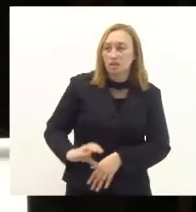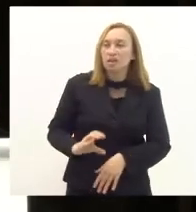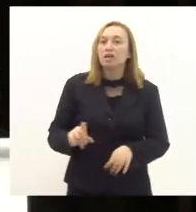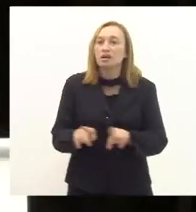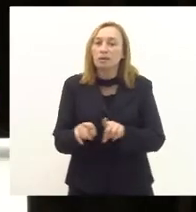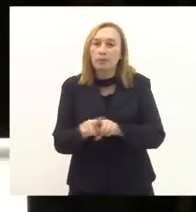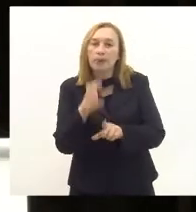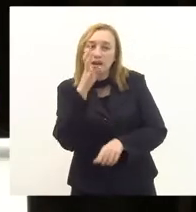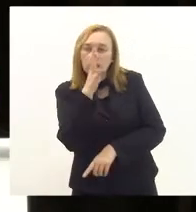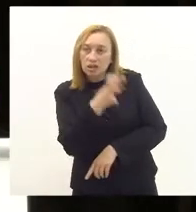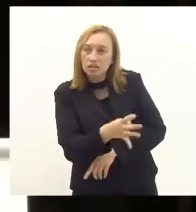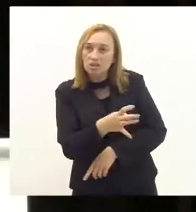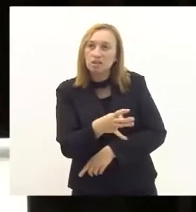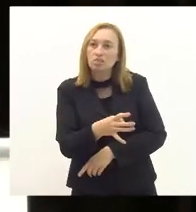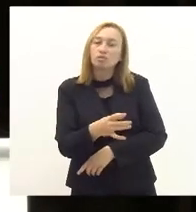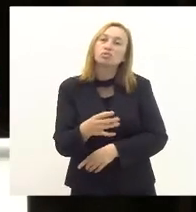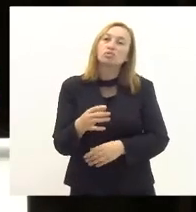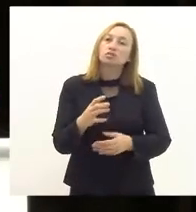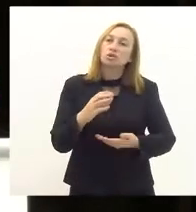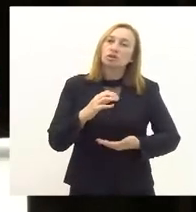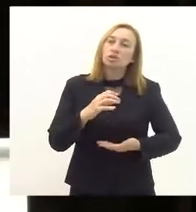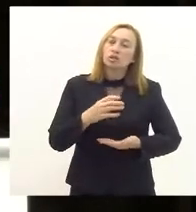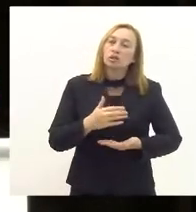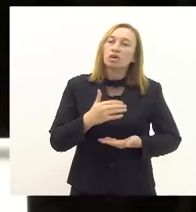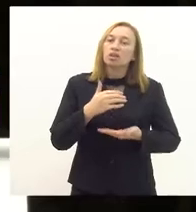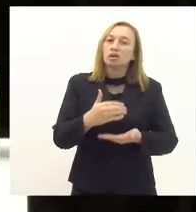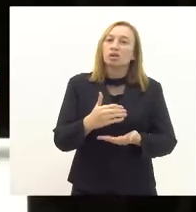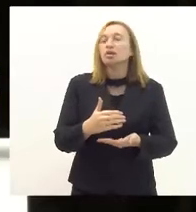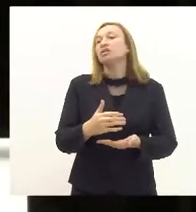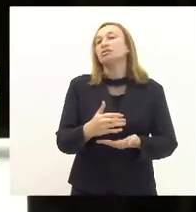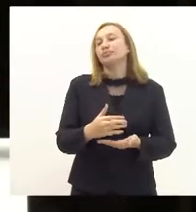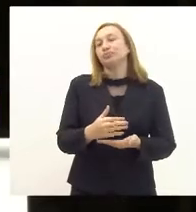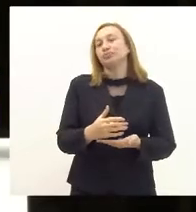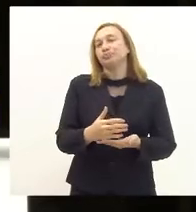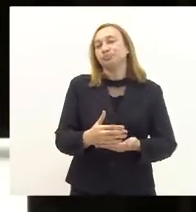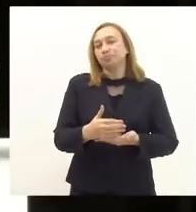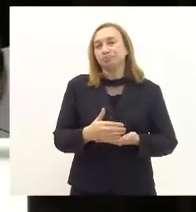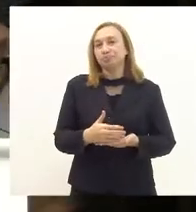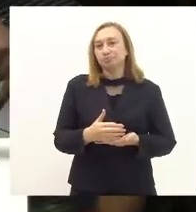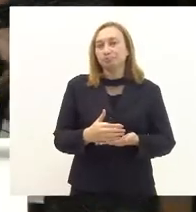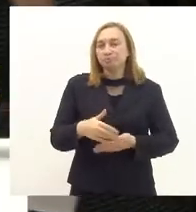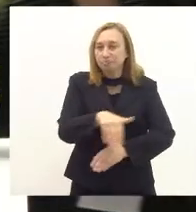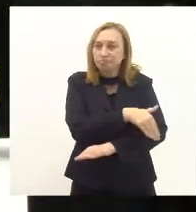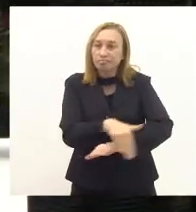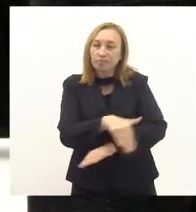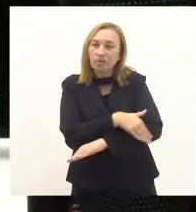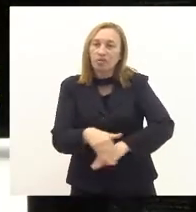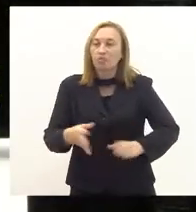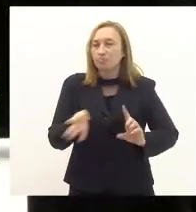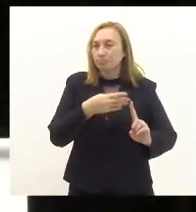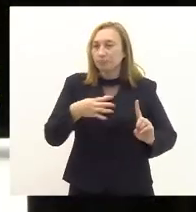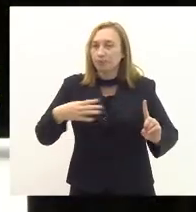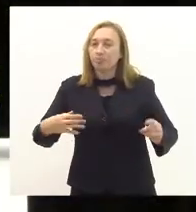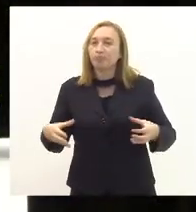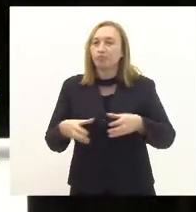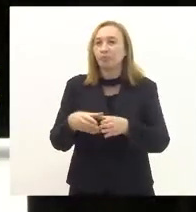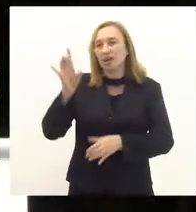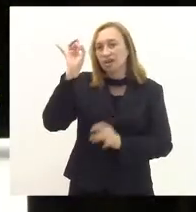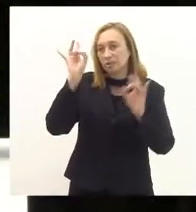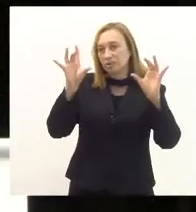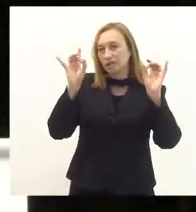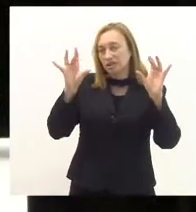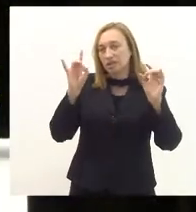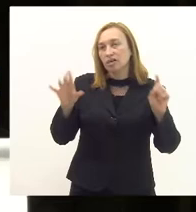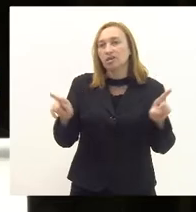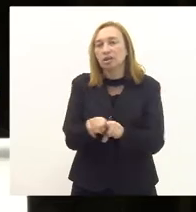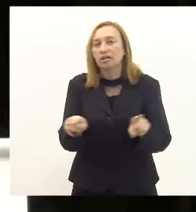também do atendimento da Polícia Militar nas ruas, com a comunidade LGBTI e, especialmente, com a